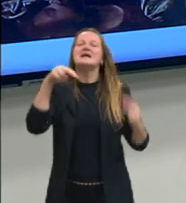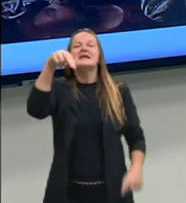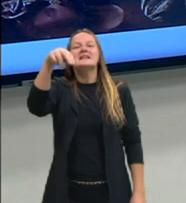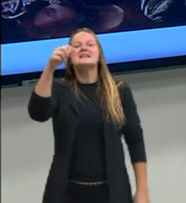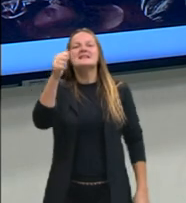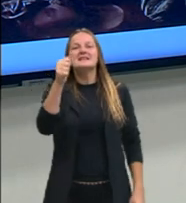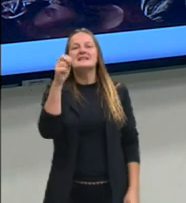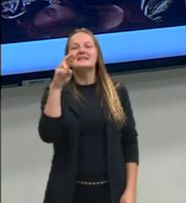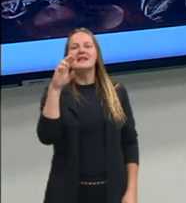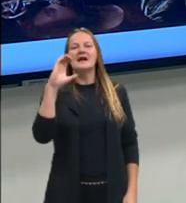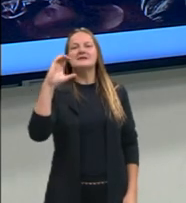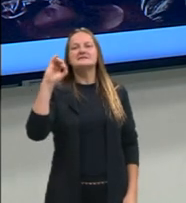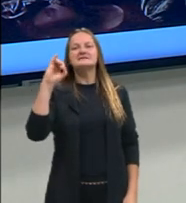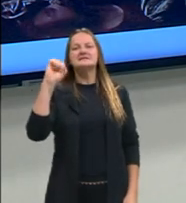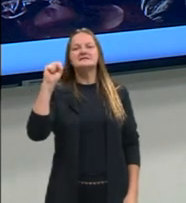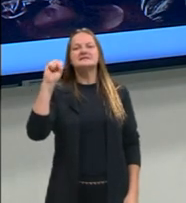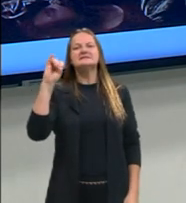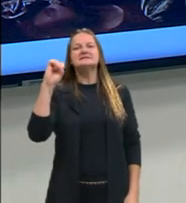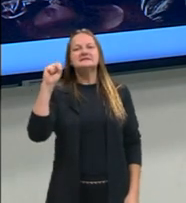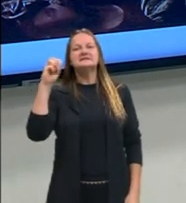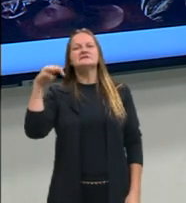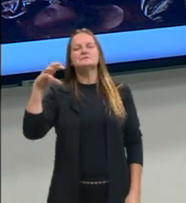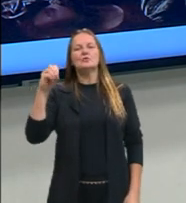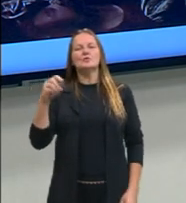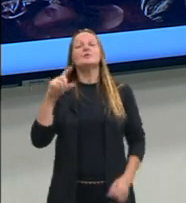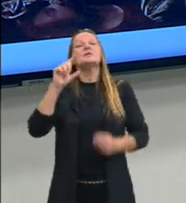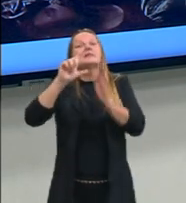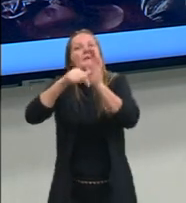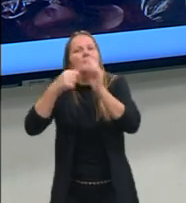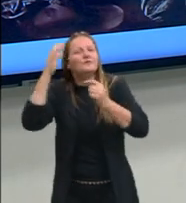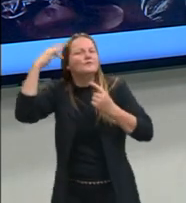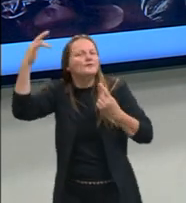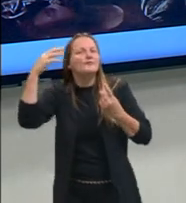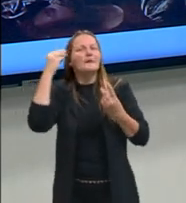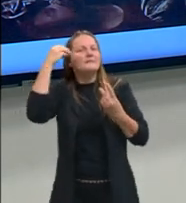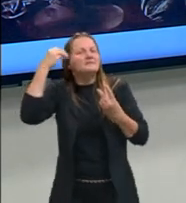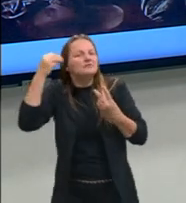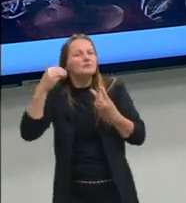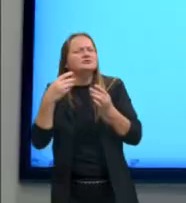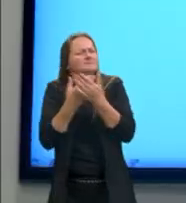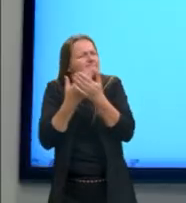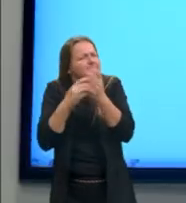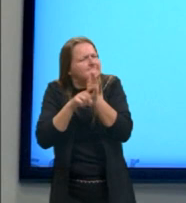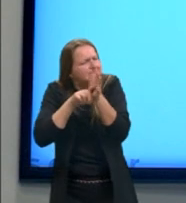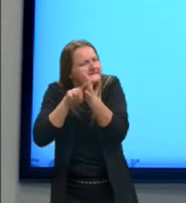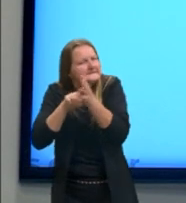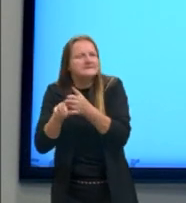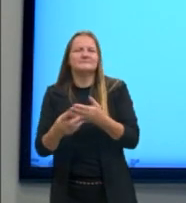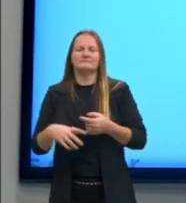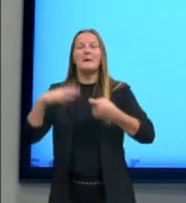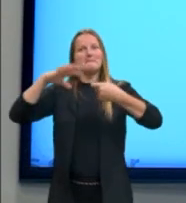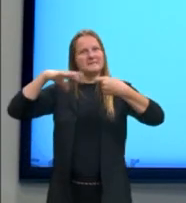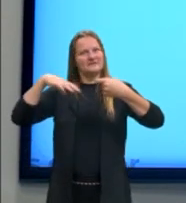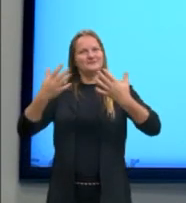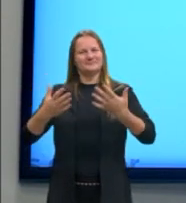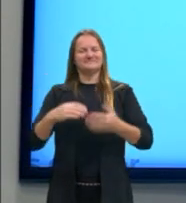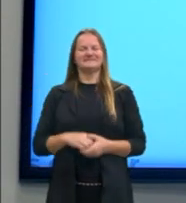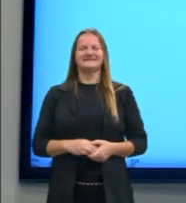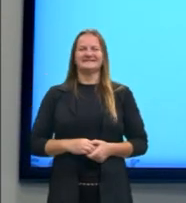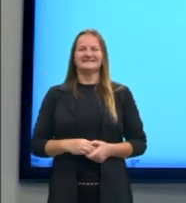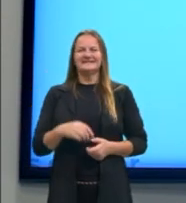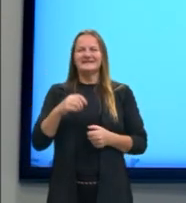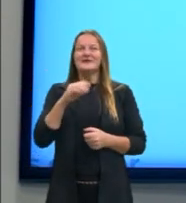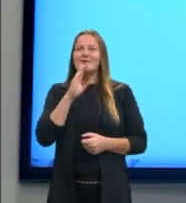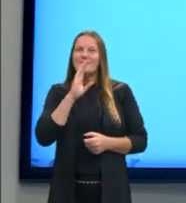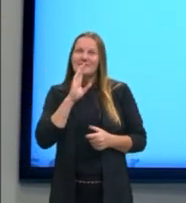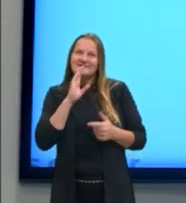narcisismo que depois a filosofia Floyd a psicologia vai adentrar e vai tentar explicar esses mitos então o conhecimento